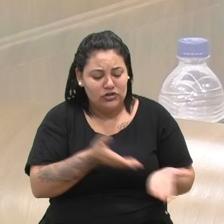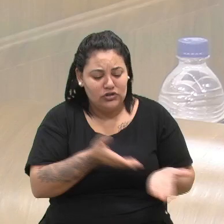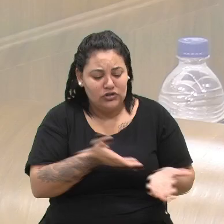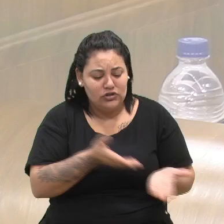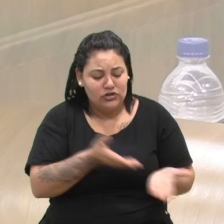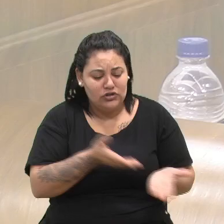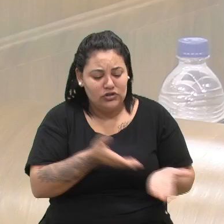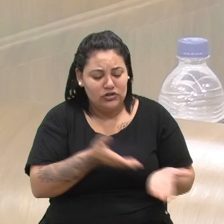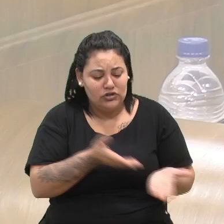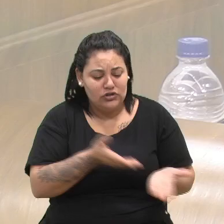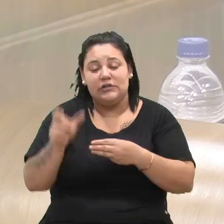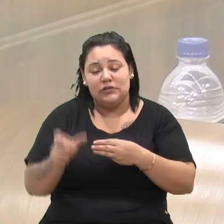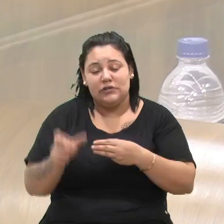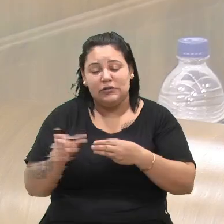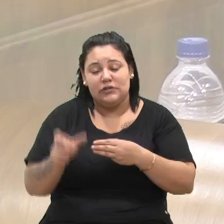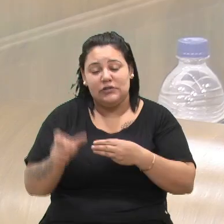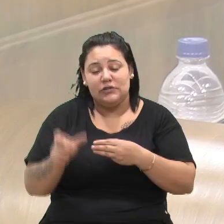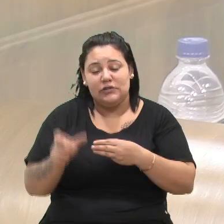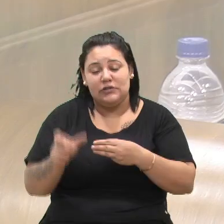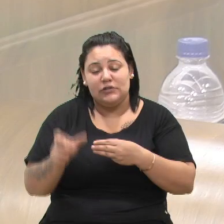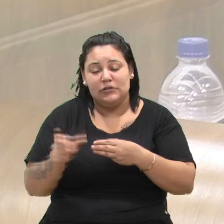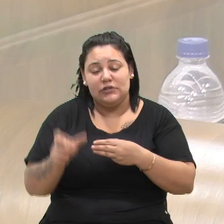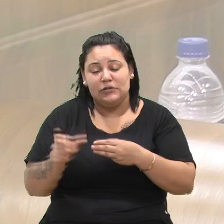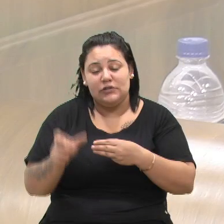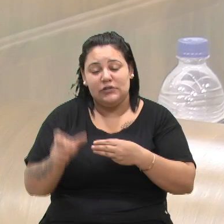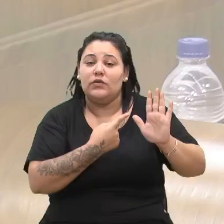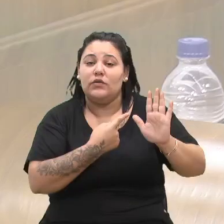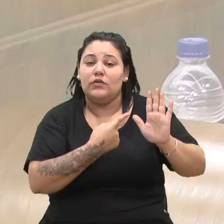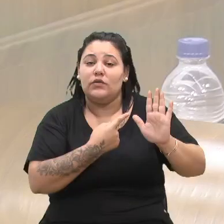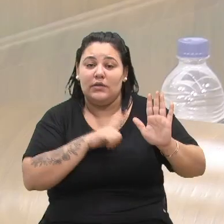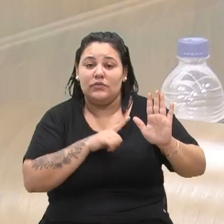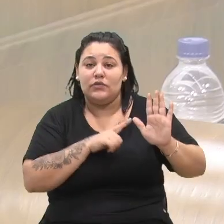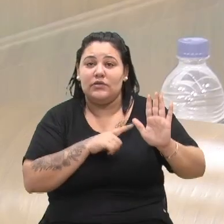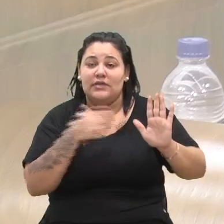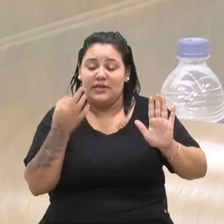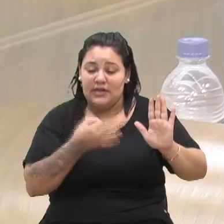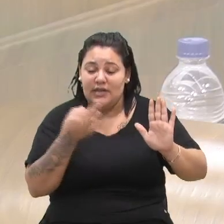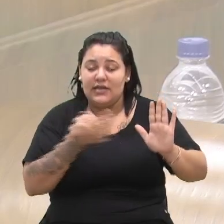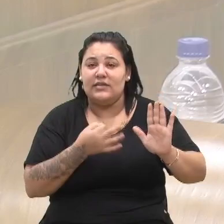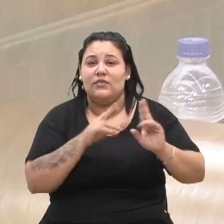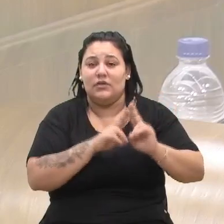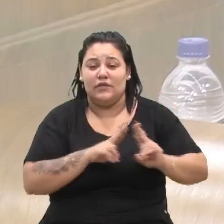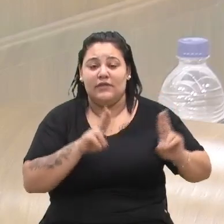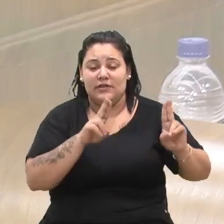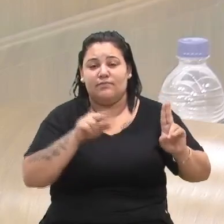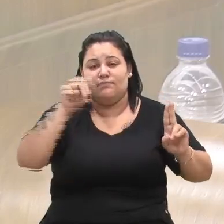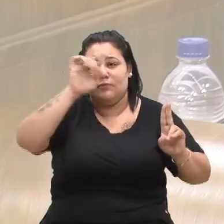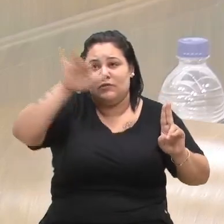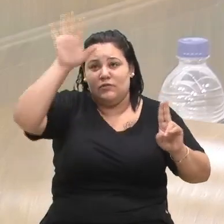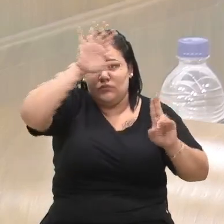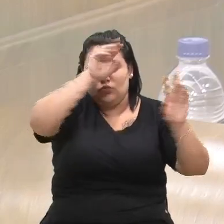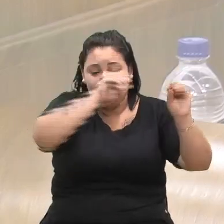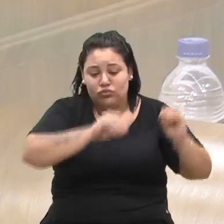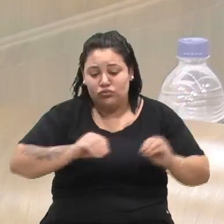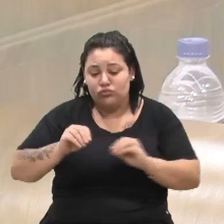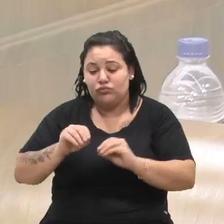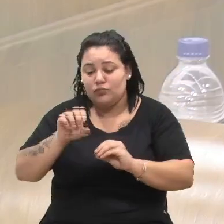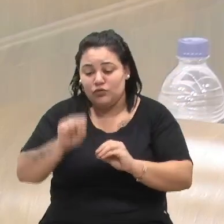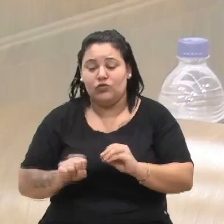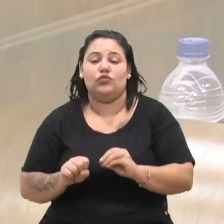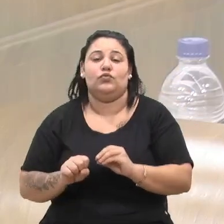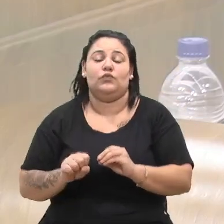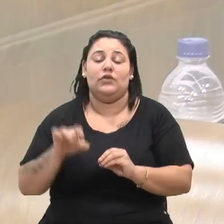nós vamos ter com certeza a Universidade Federal da região Nordeste. Tenho certeza que nossos filhos,